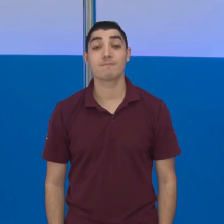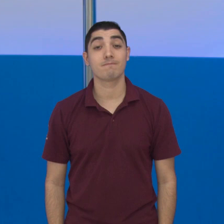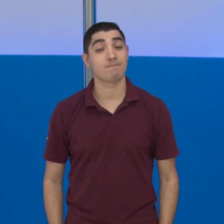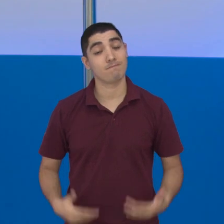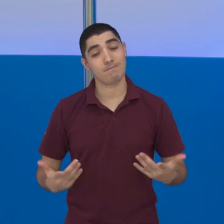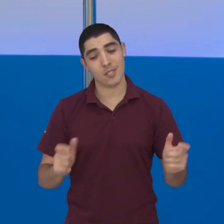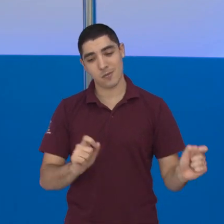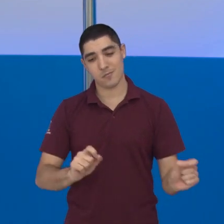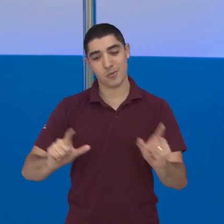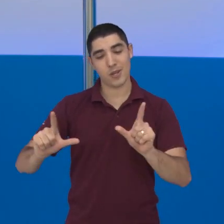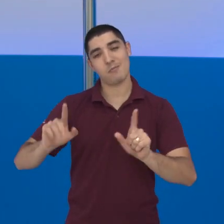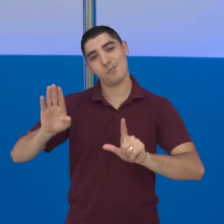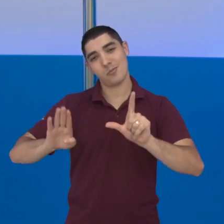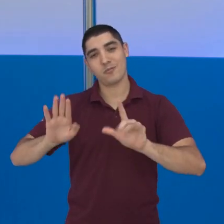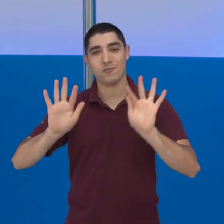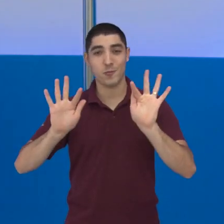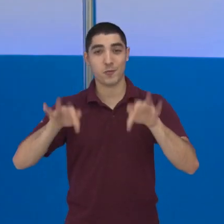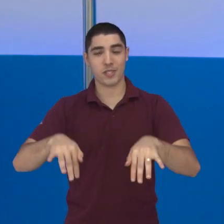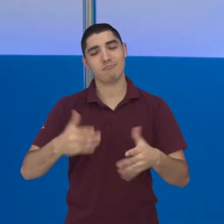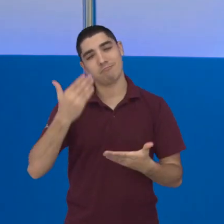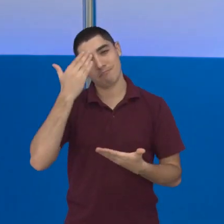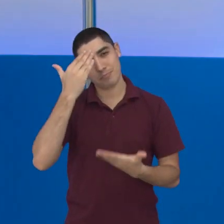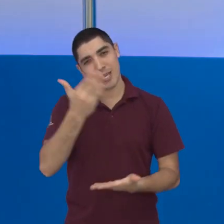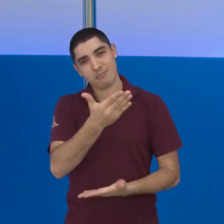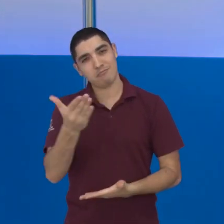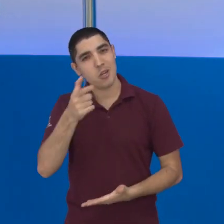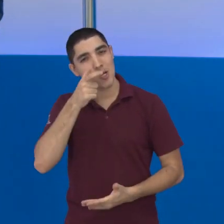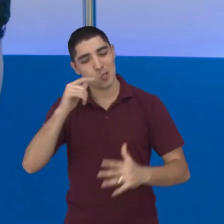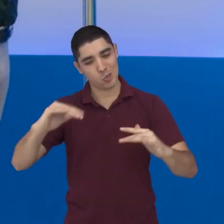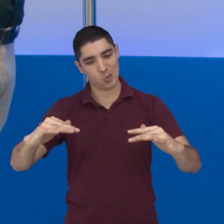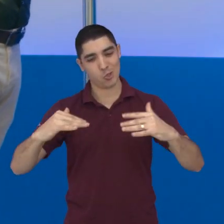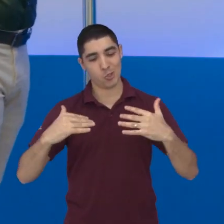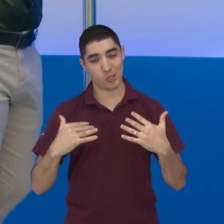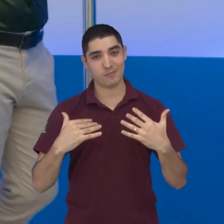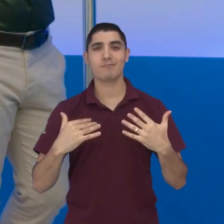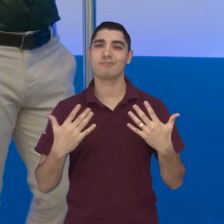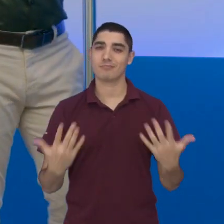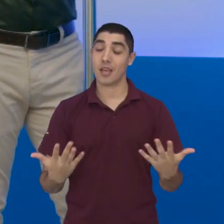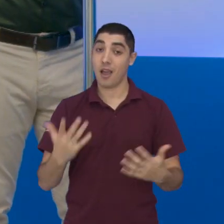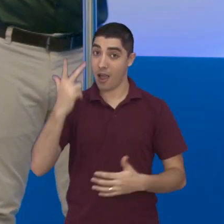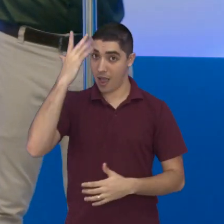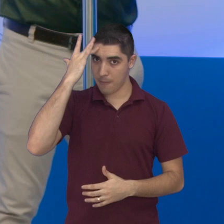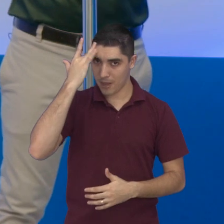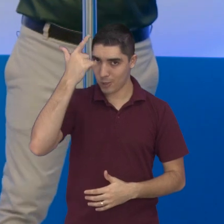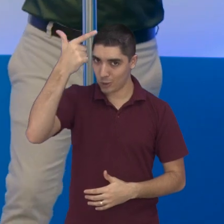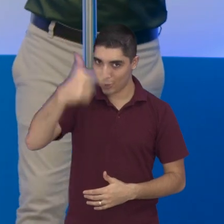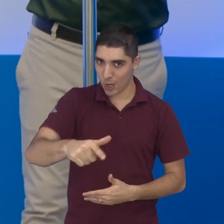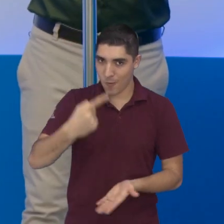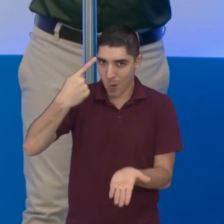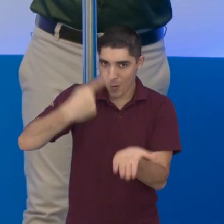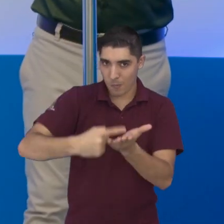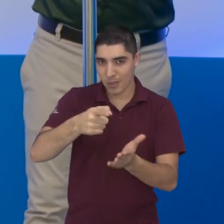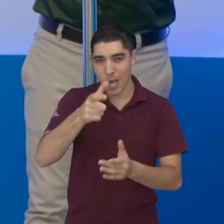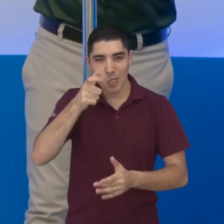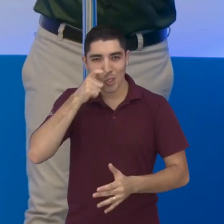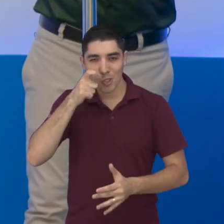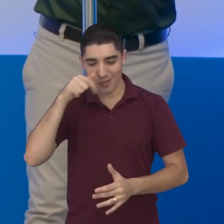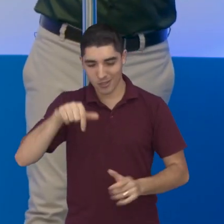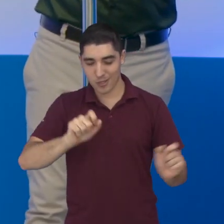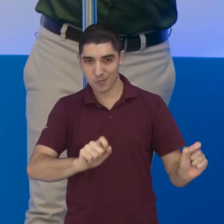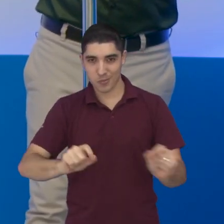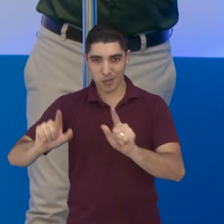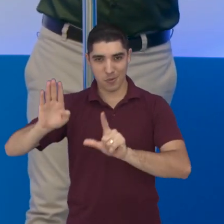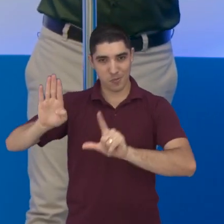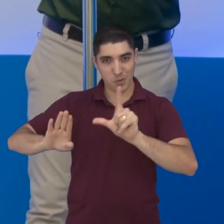a gente fica por aqui com o boletim desta terça eu agradeço a sua companhia claro convido amanhã para você acompanhar o